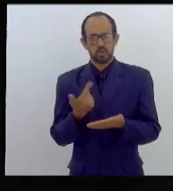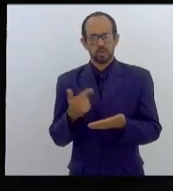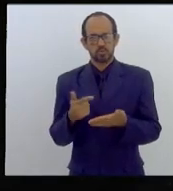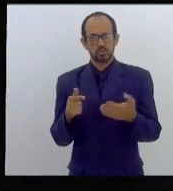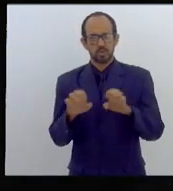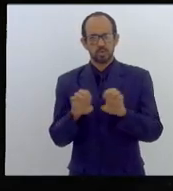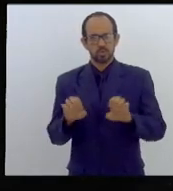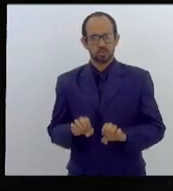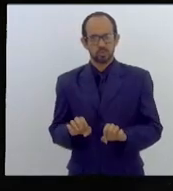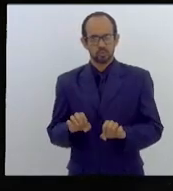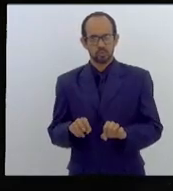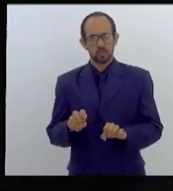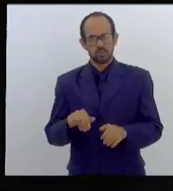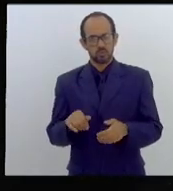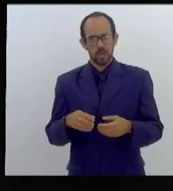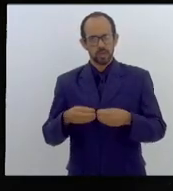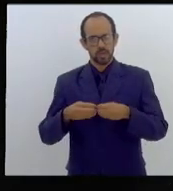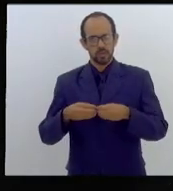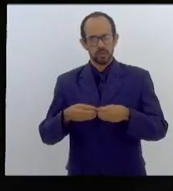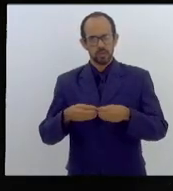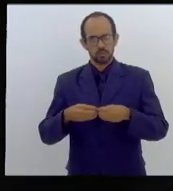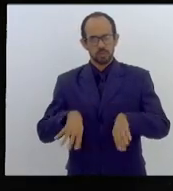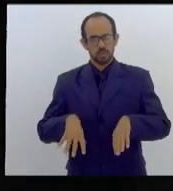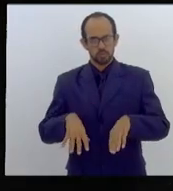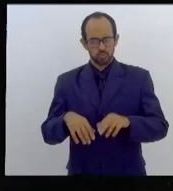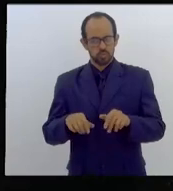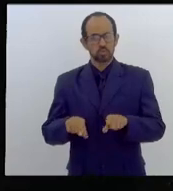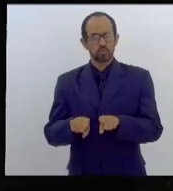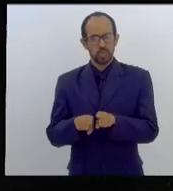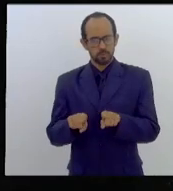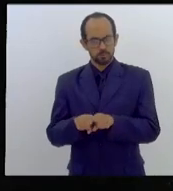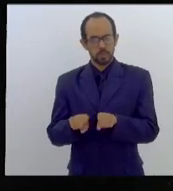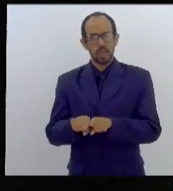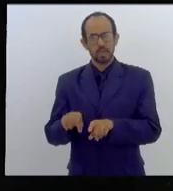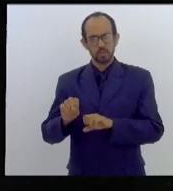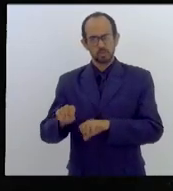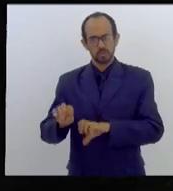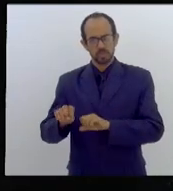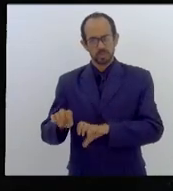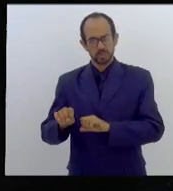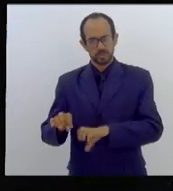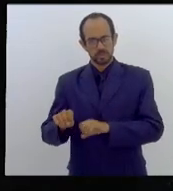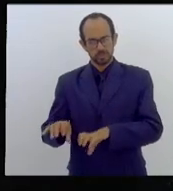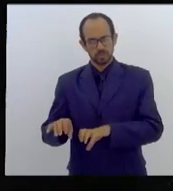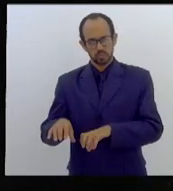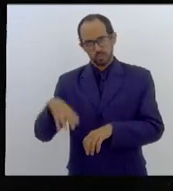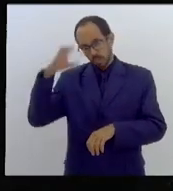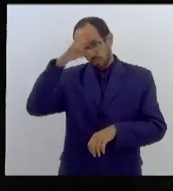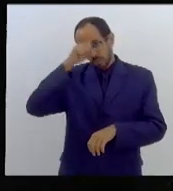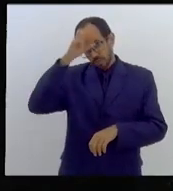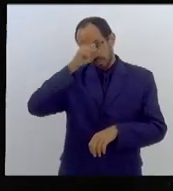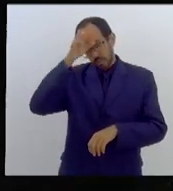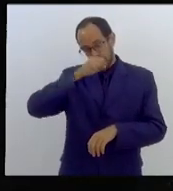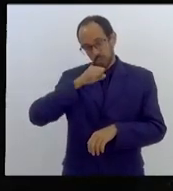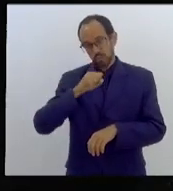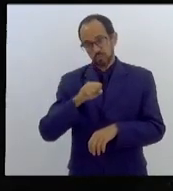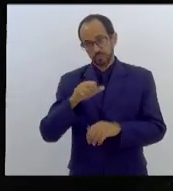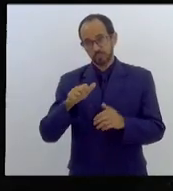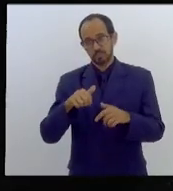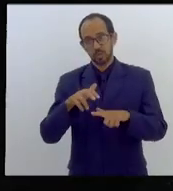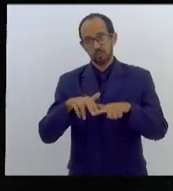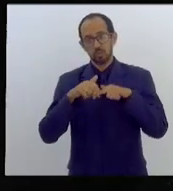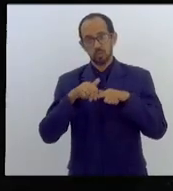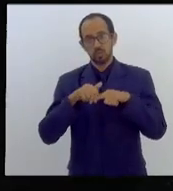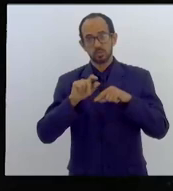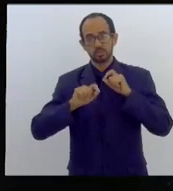vai impactar, sem dúvida nenhuma, no processo de ensino, no processo de aprendizagem, sendo, portanto,